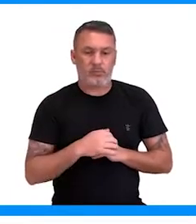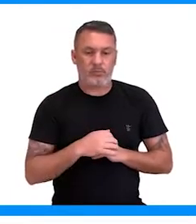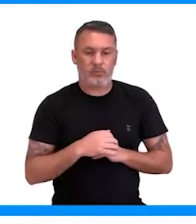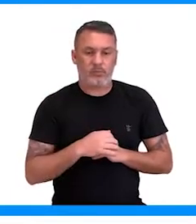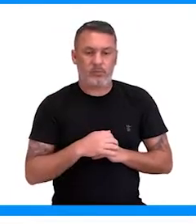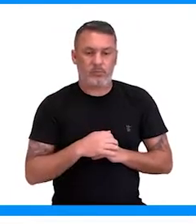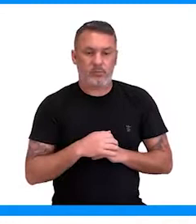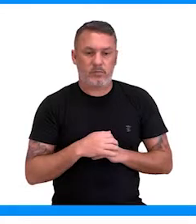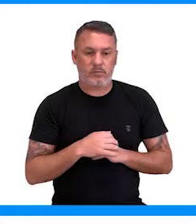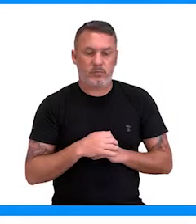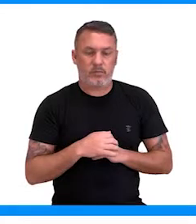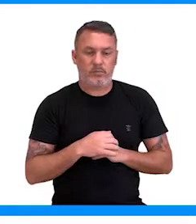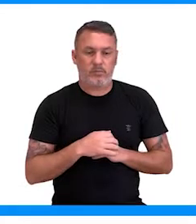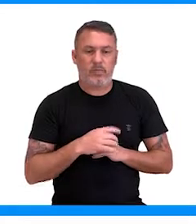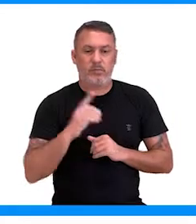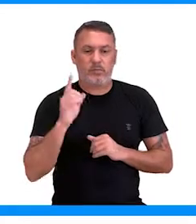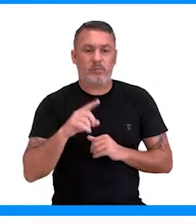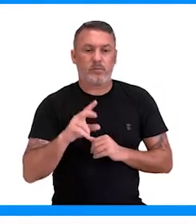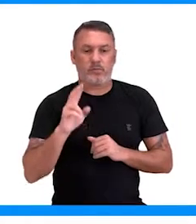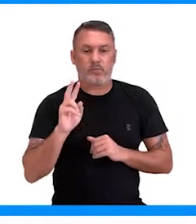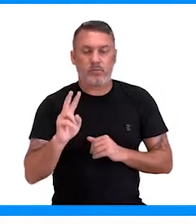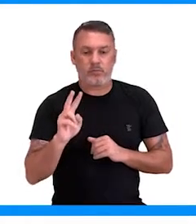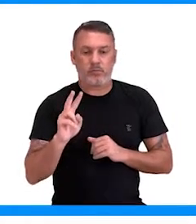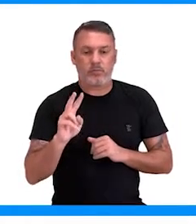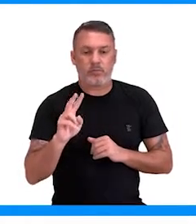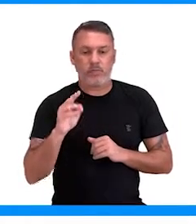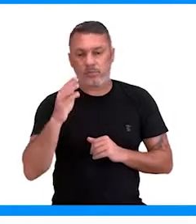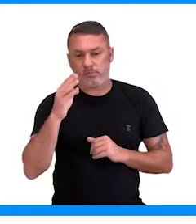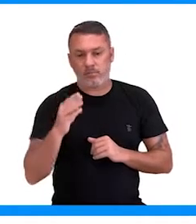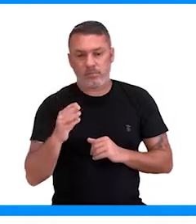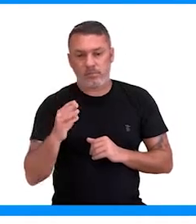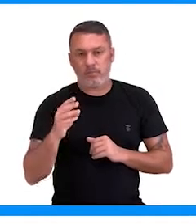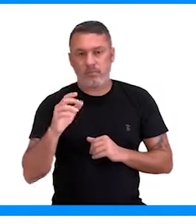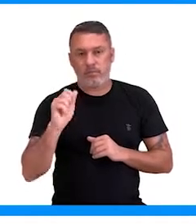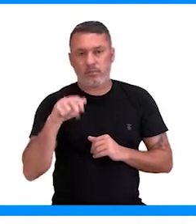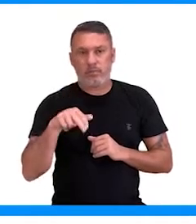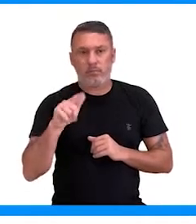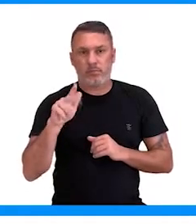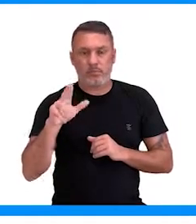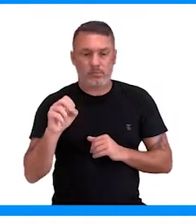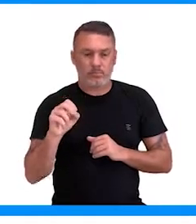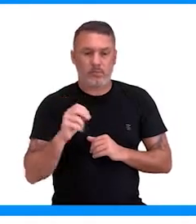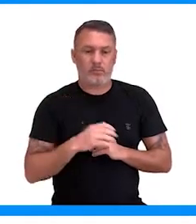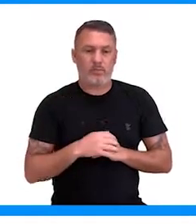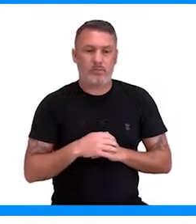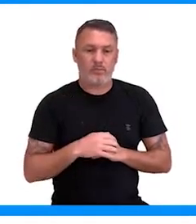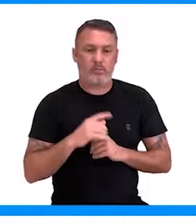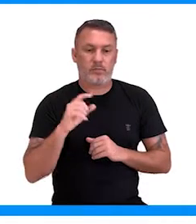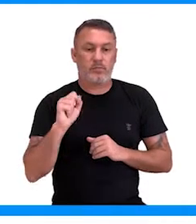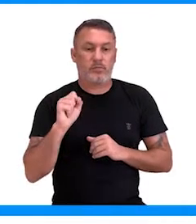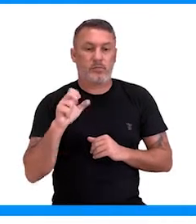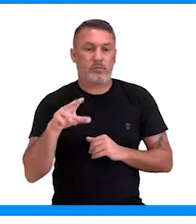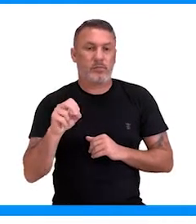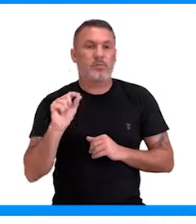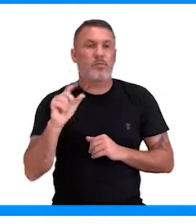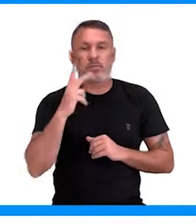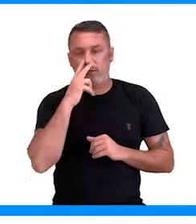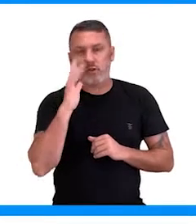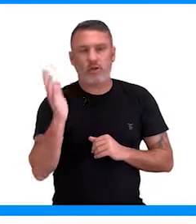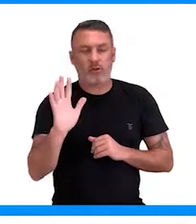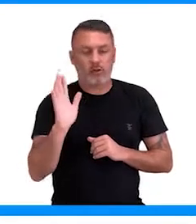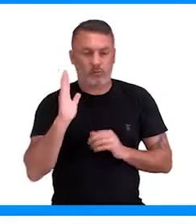V0y, vai ser, está longe do ângulo, está dando um tchauzinho para o ângulo, então vai ser seno,